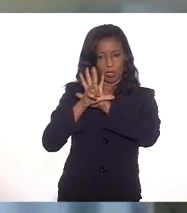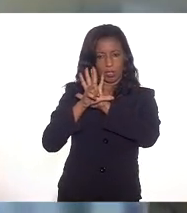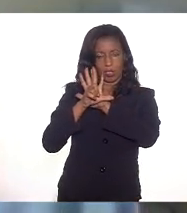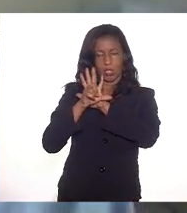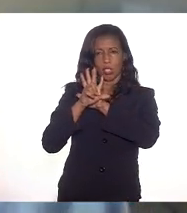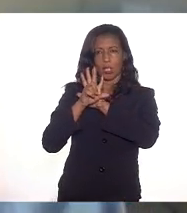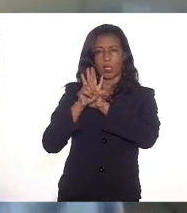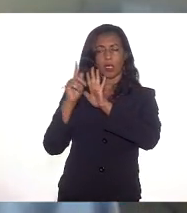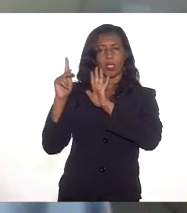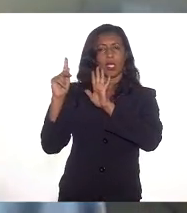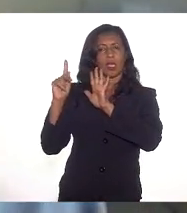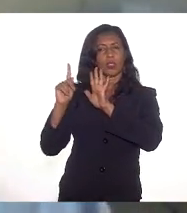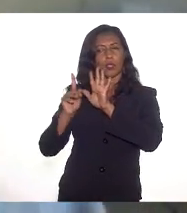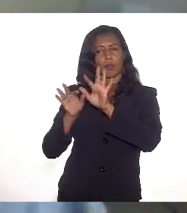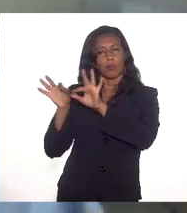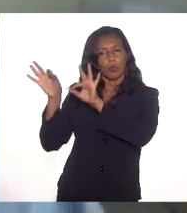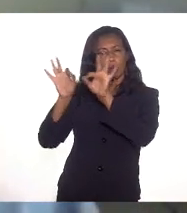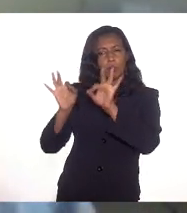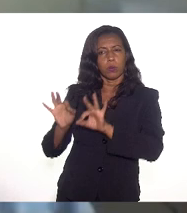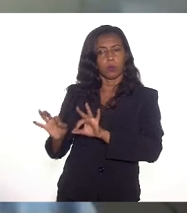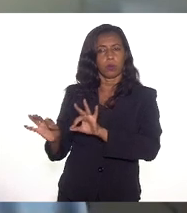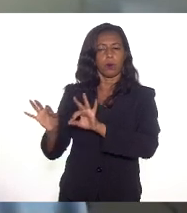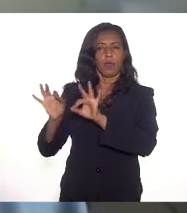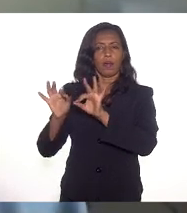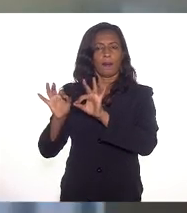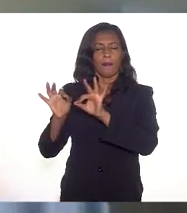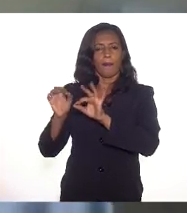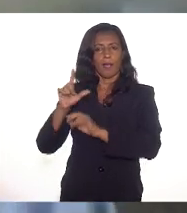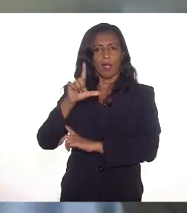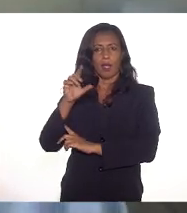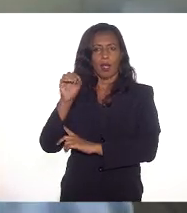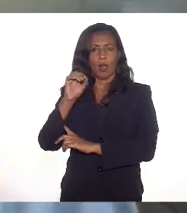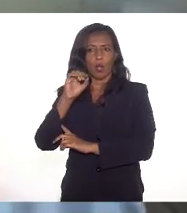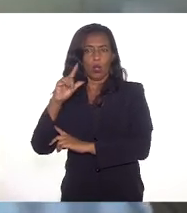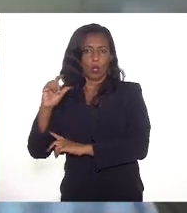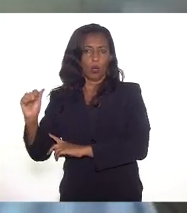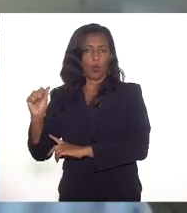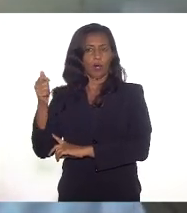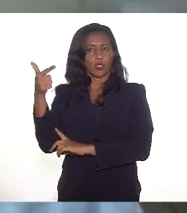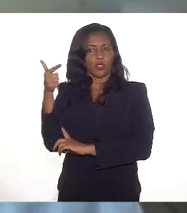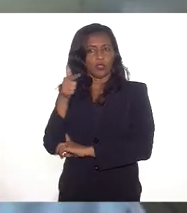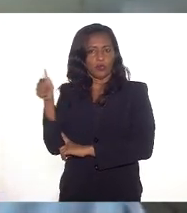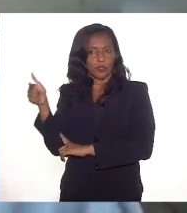as diretrizes para a elaboração da LOA de 2022.